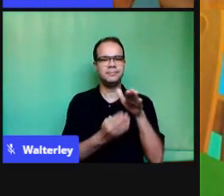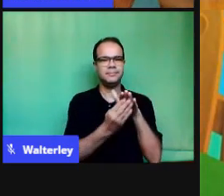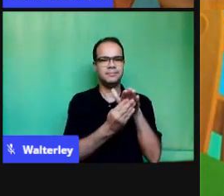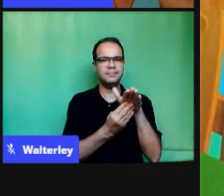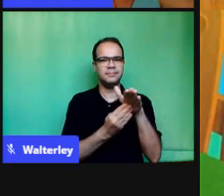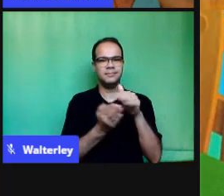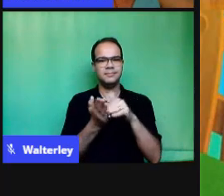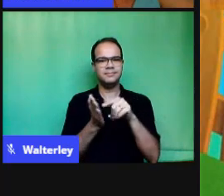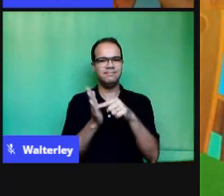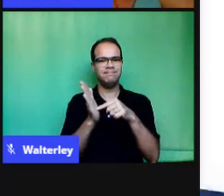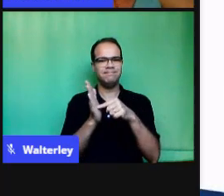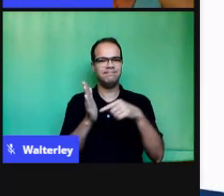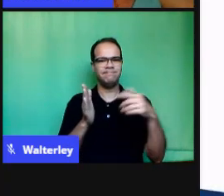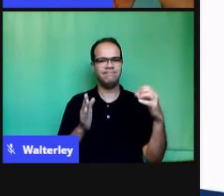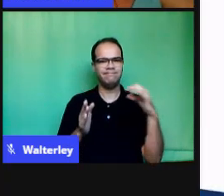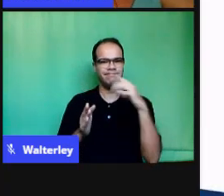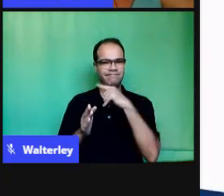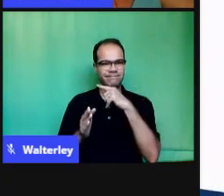próximo, por favor.